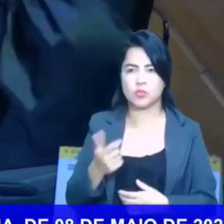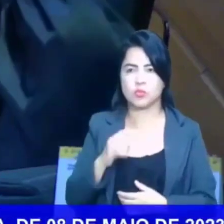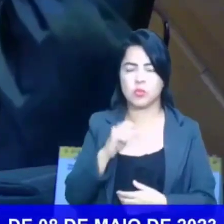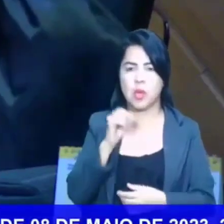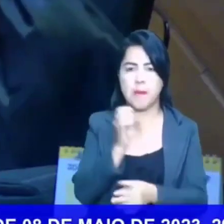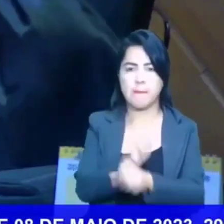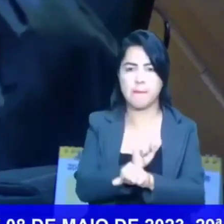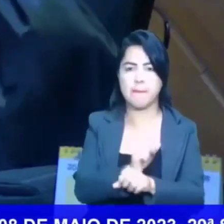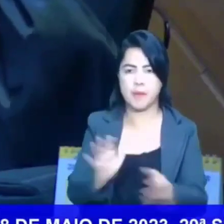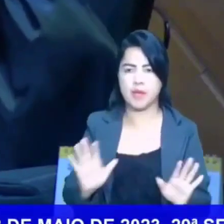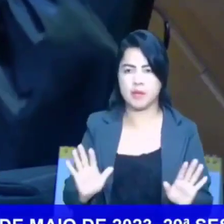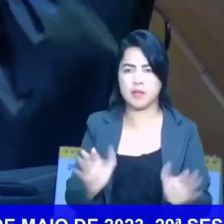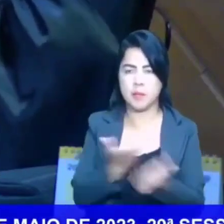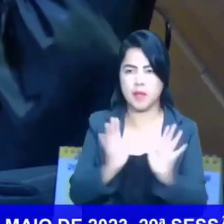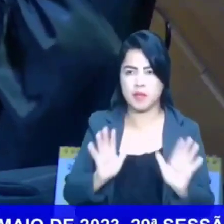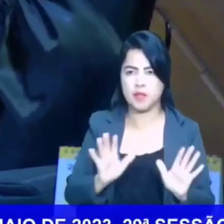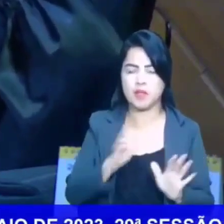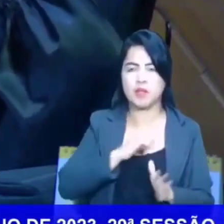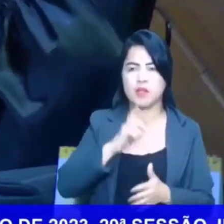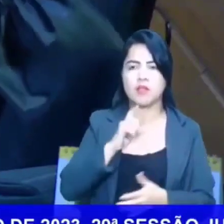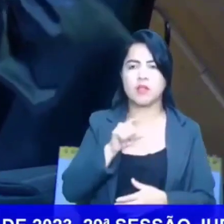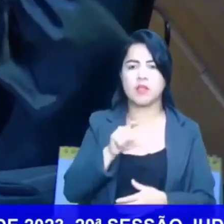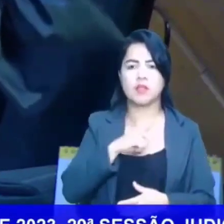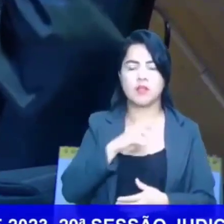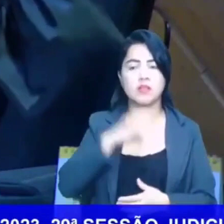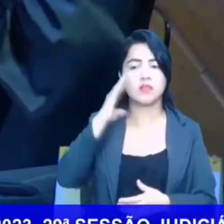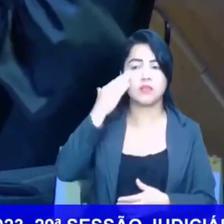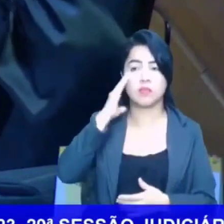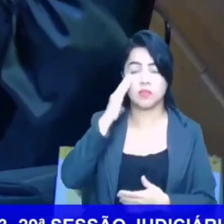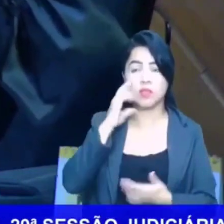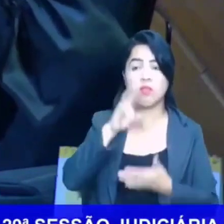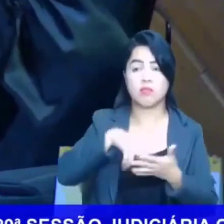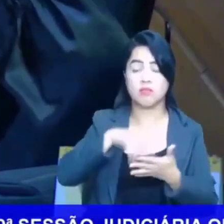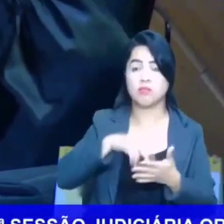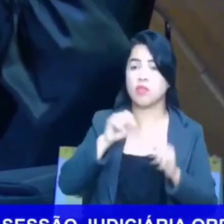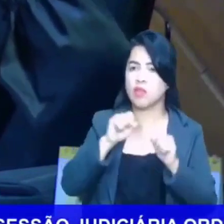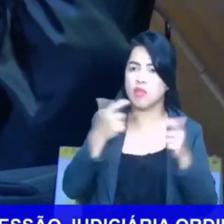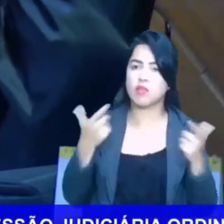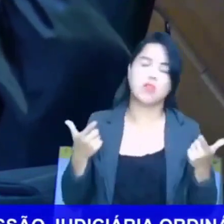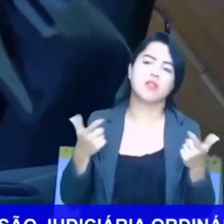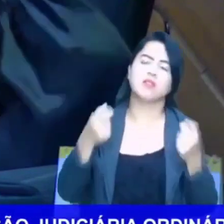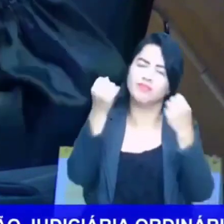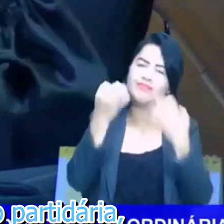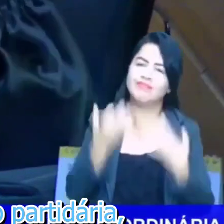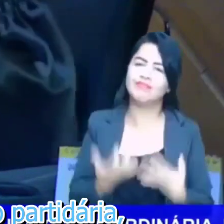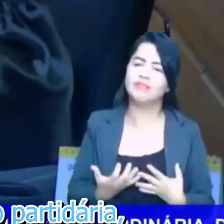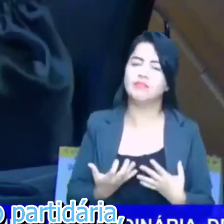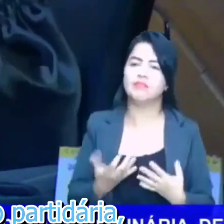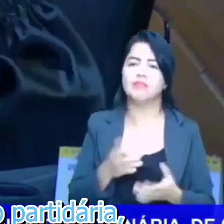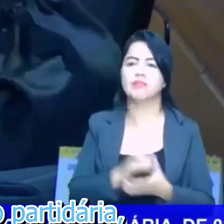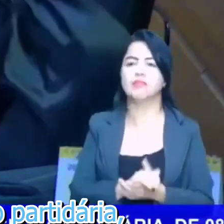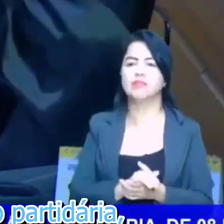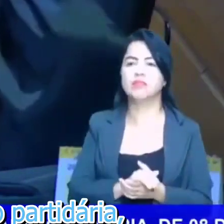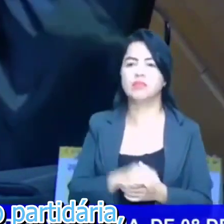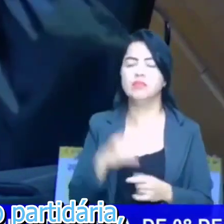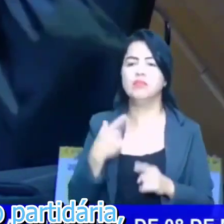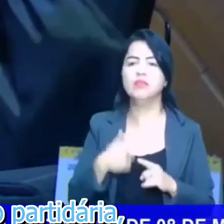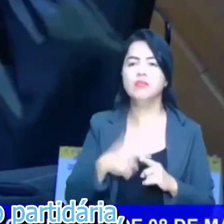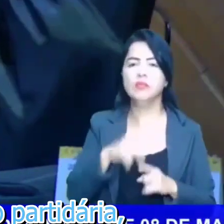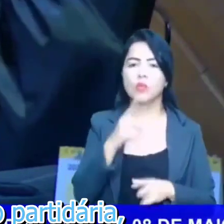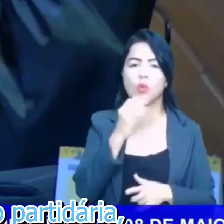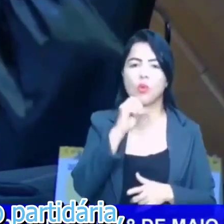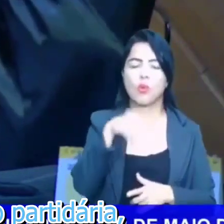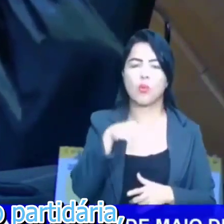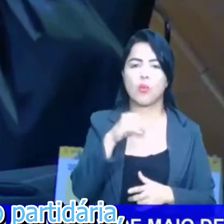trata de impedimento. E a leitura é muito, muito clara, no sentido que, da homologação